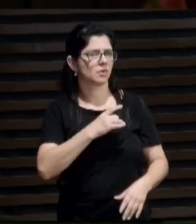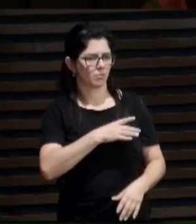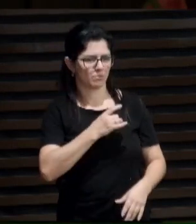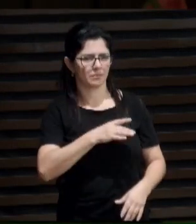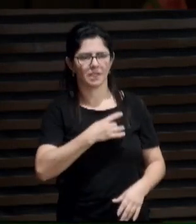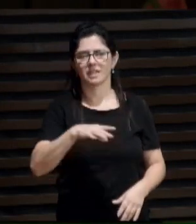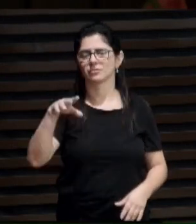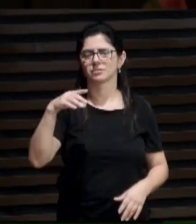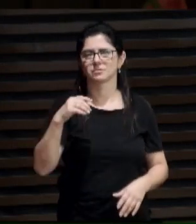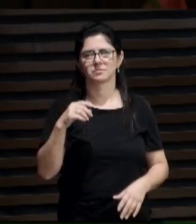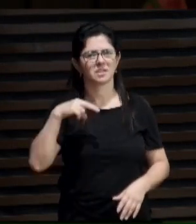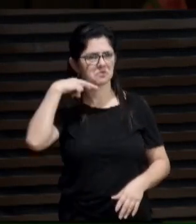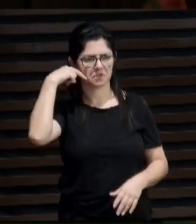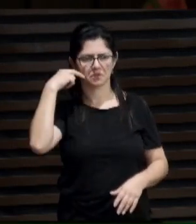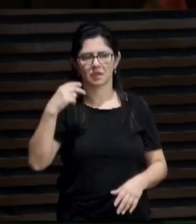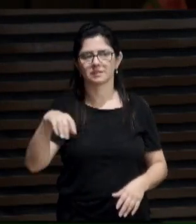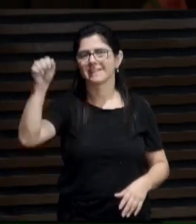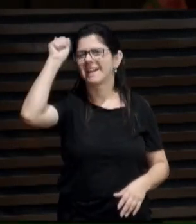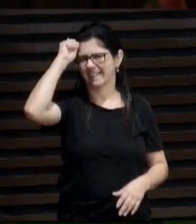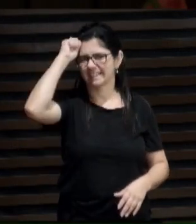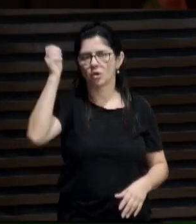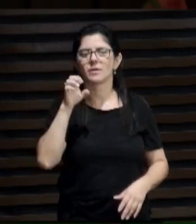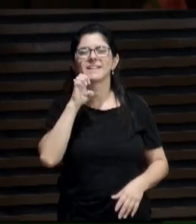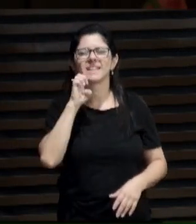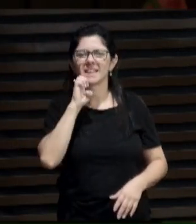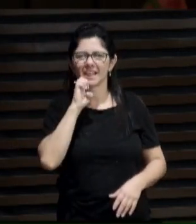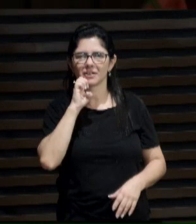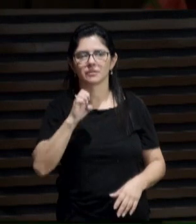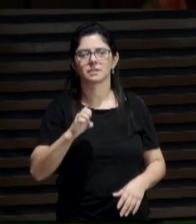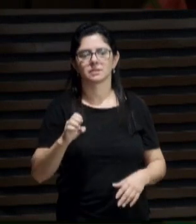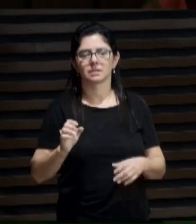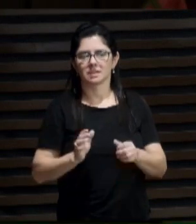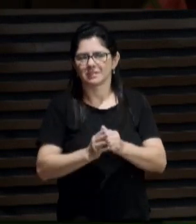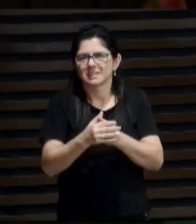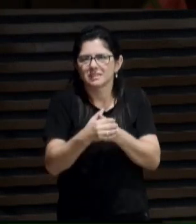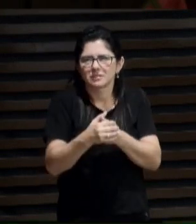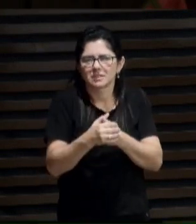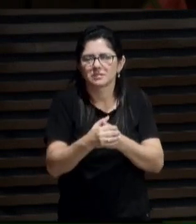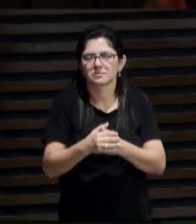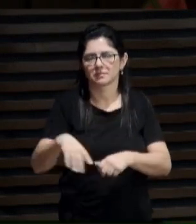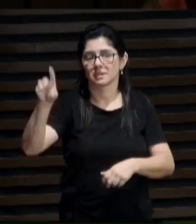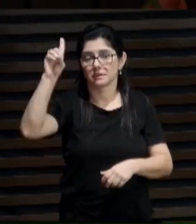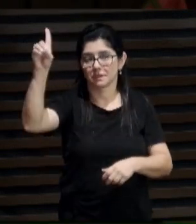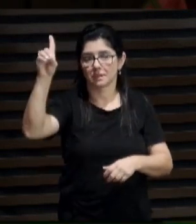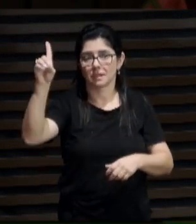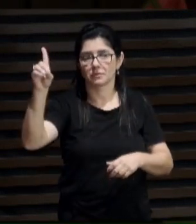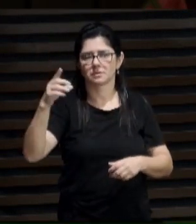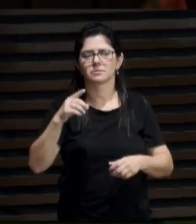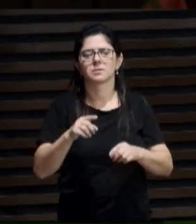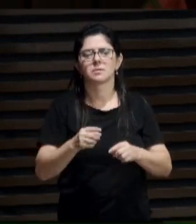envergonhados, Adão e Eva tentaram esconder-se de Deus, mas ele foi à busca da sua